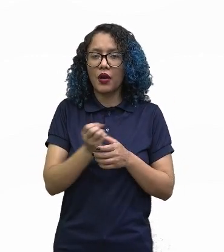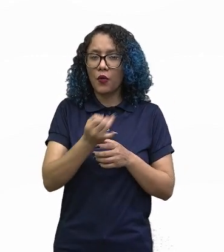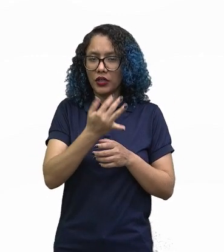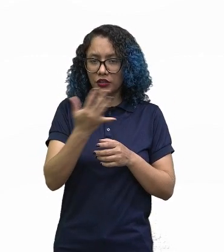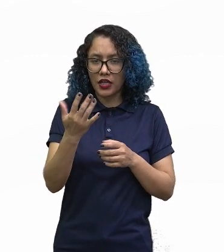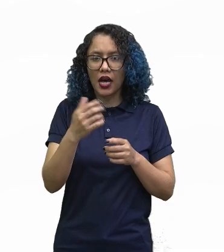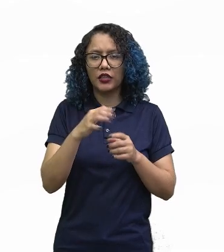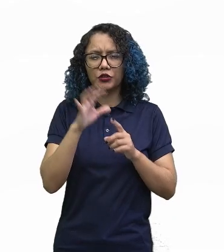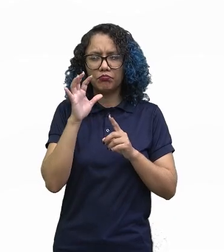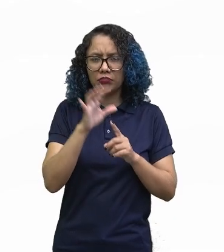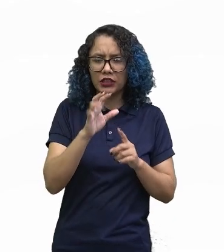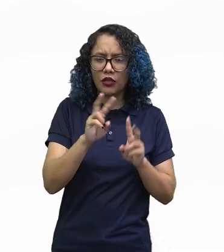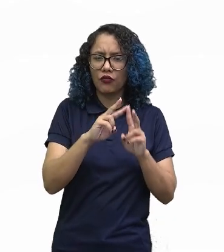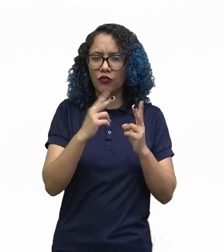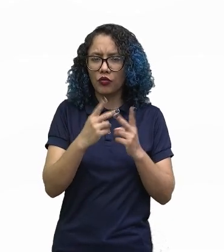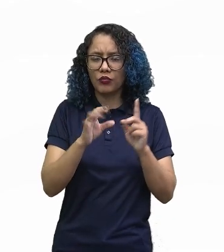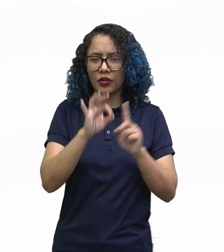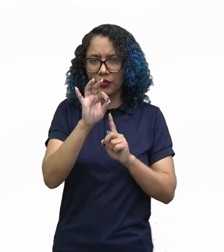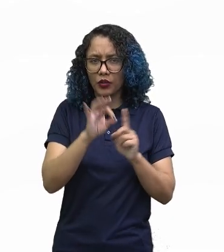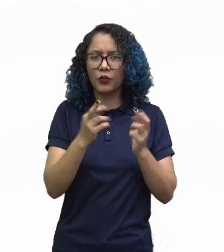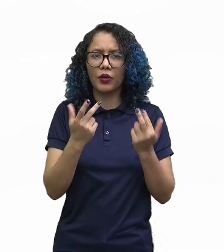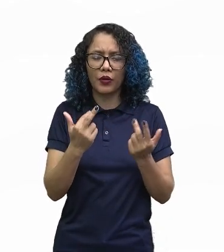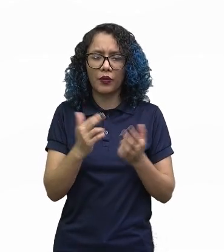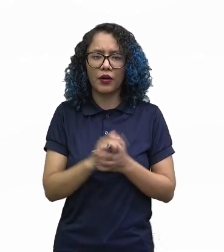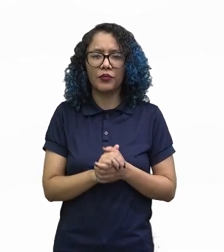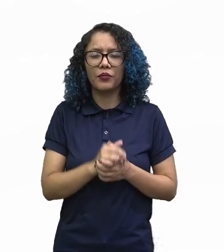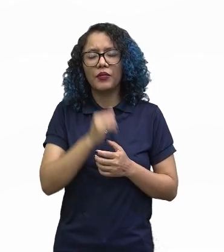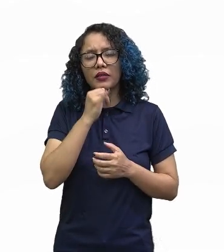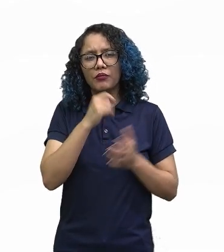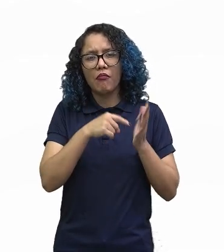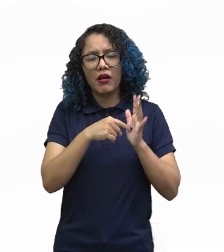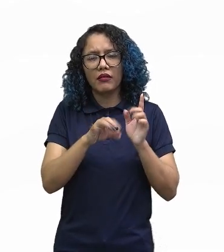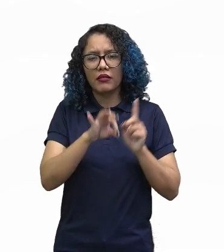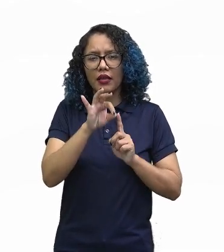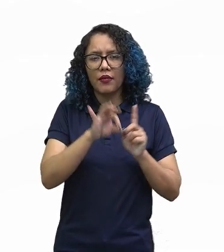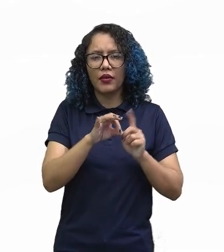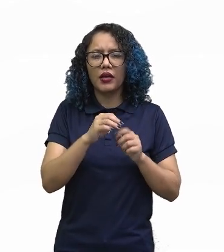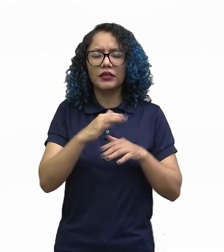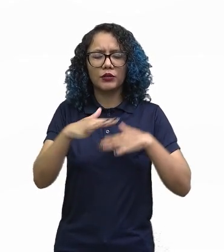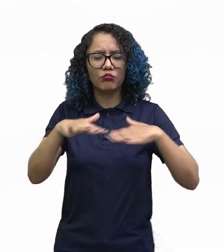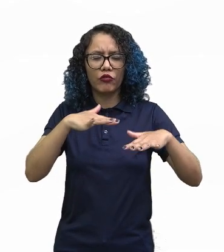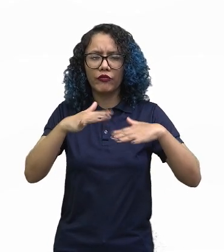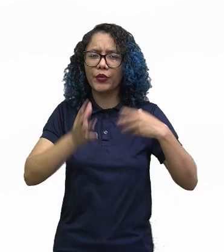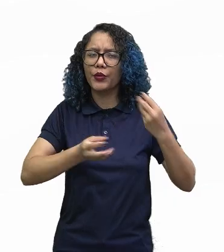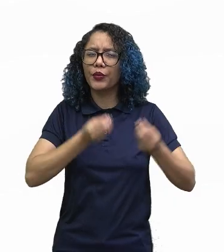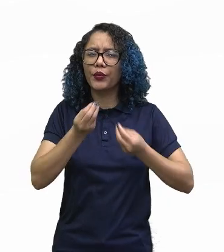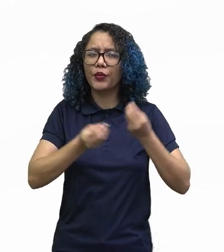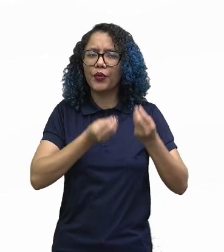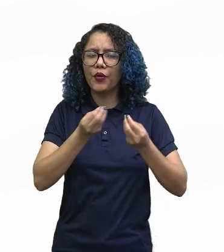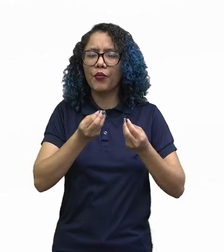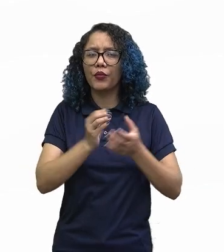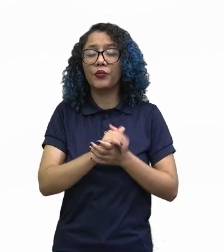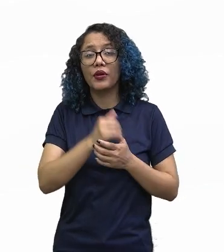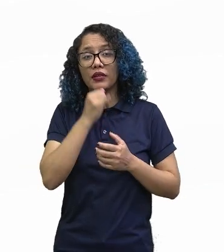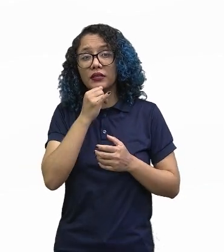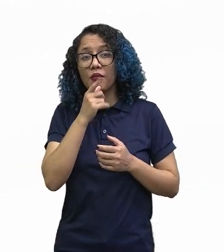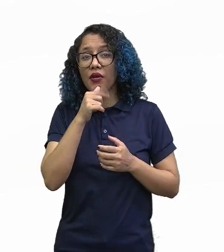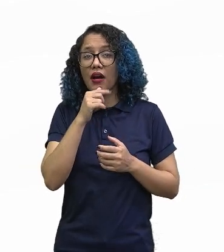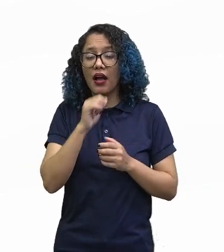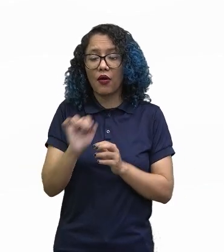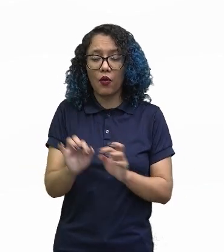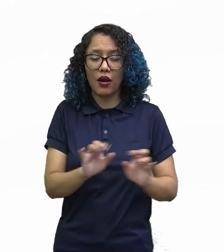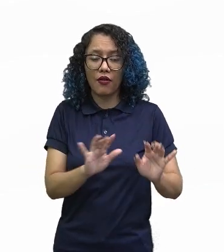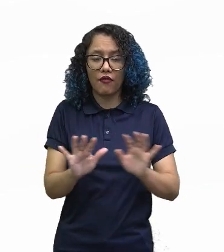pressão, volume e temperatura. No caso de uma máquina térmica, esse fluido de trabalho é o vapor d'água, por exemplo. Naquele esquema